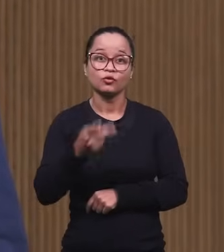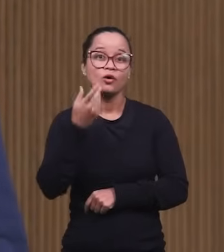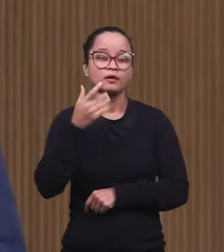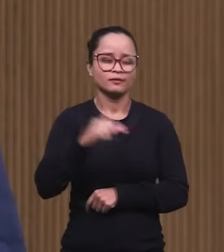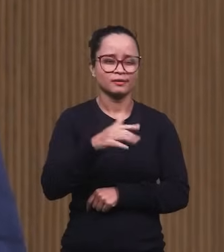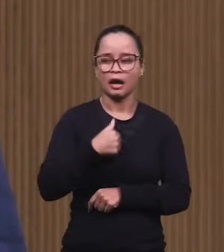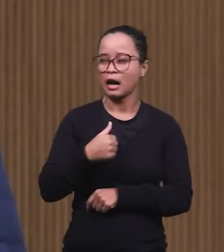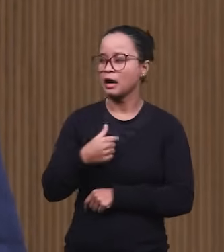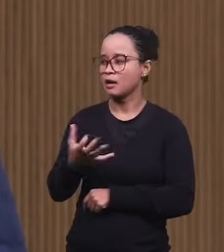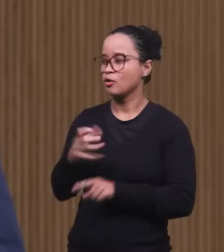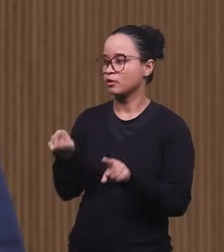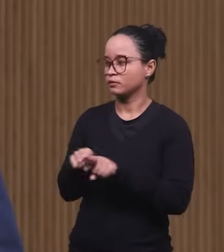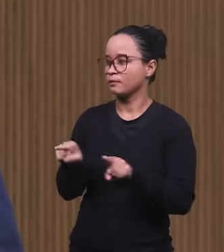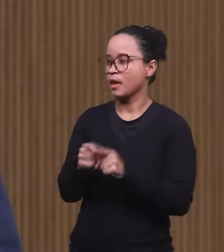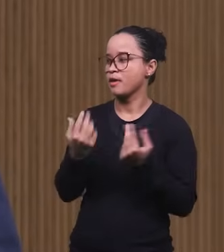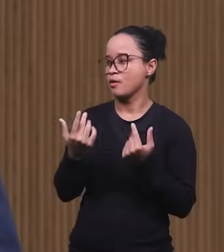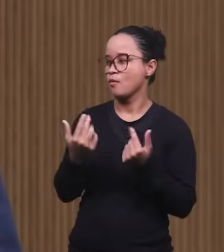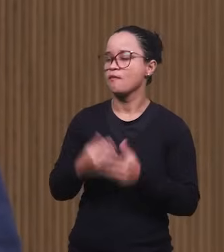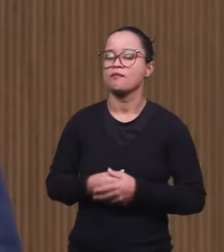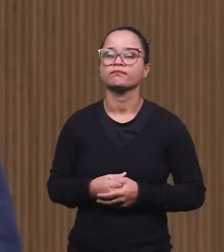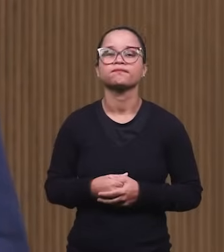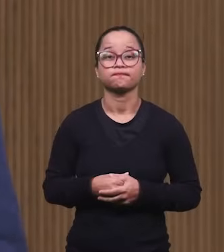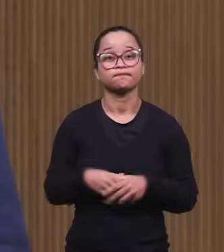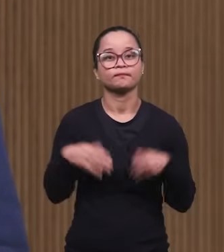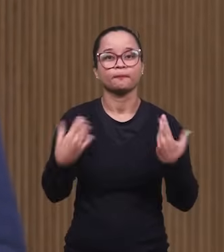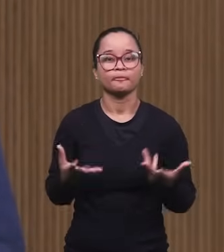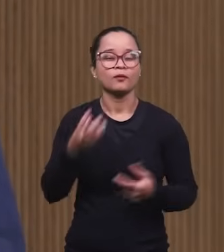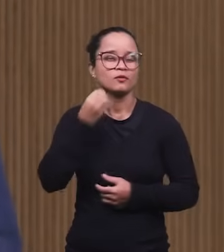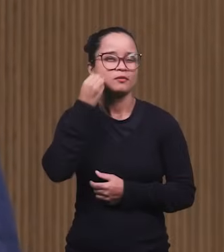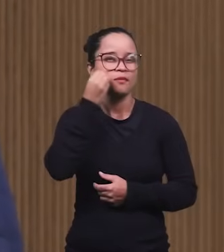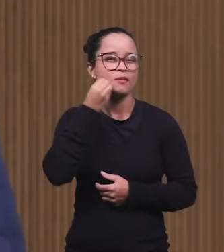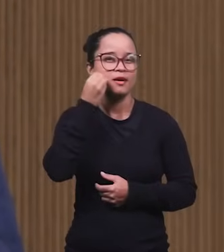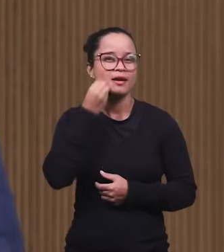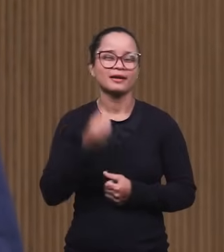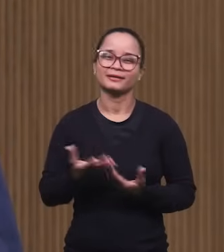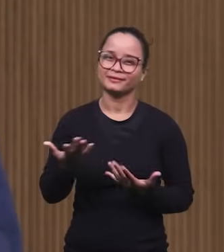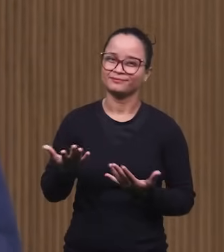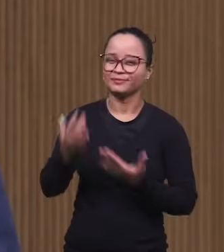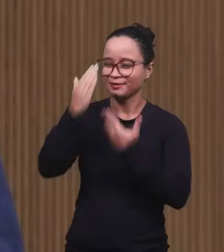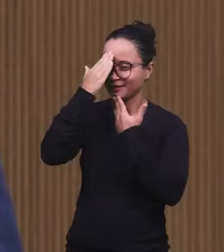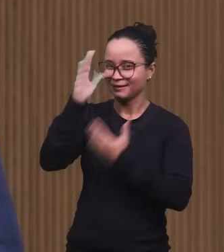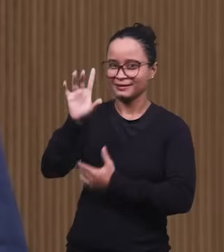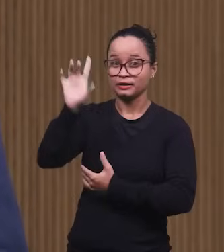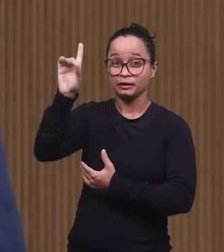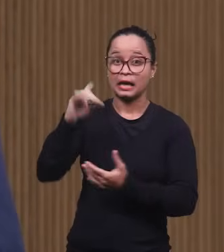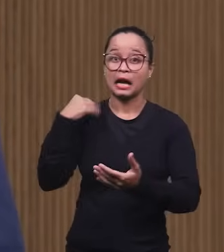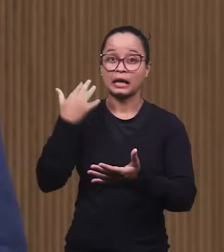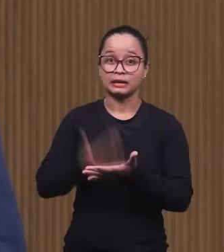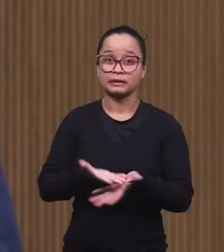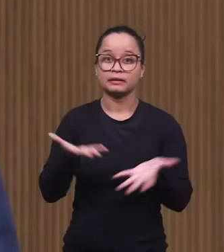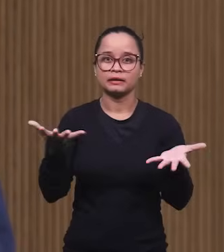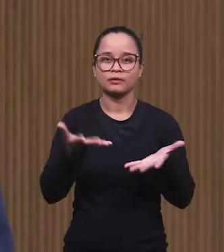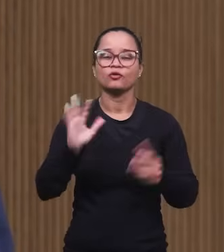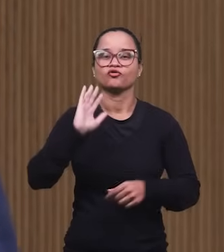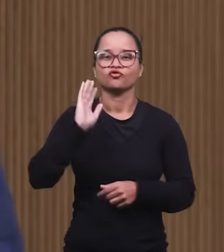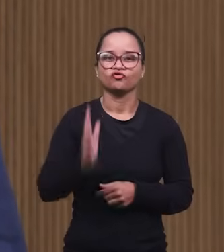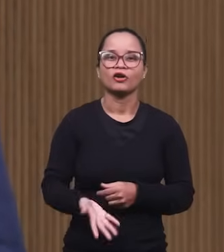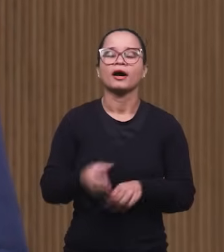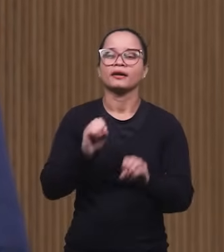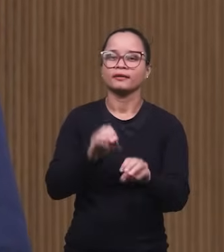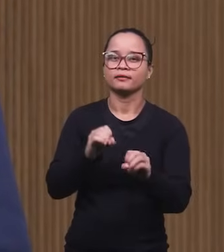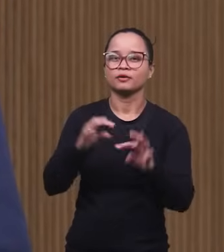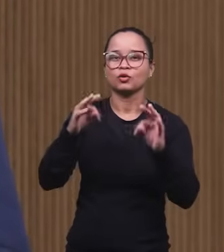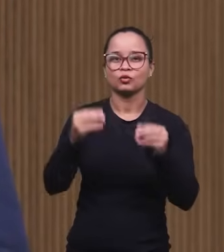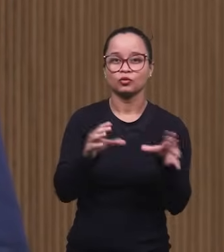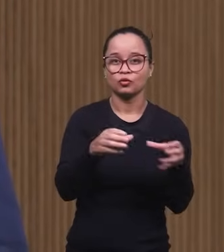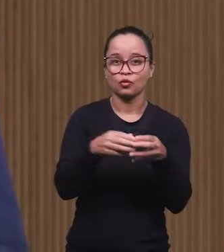criança. Eu falei, é isso que eu quero ser. Falei. Então foi uma experiência e graças a Deus, até hoje já passei por todas as salas.